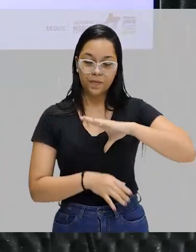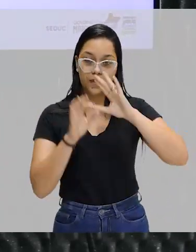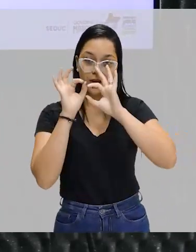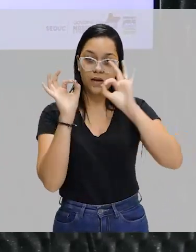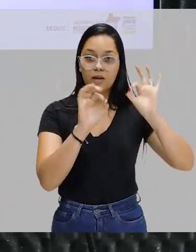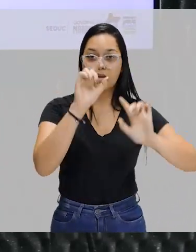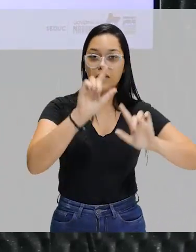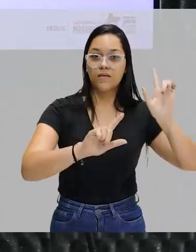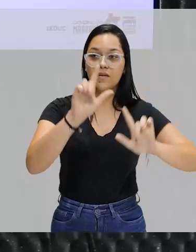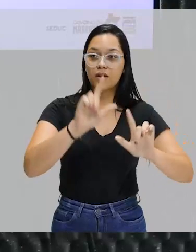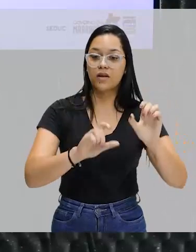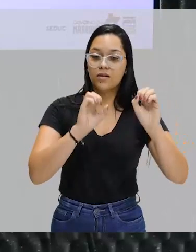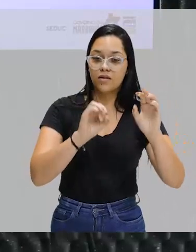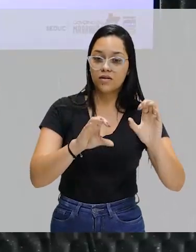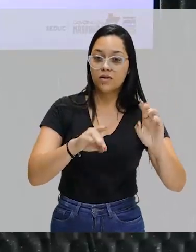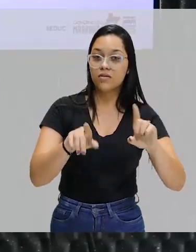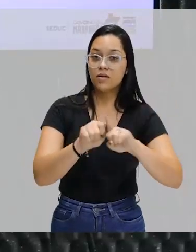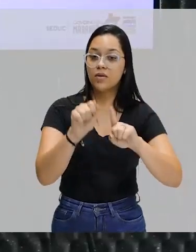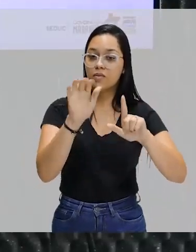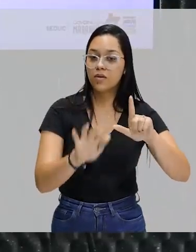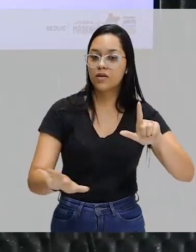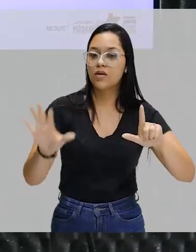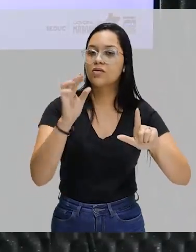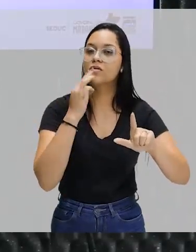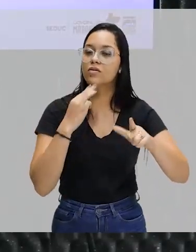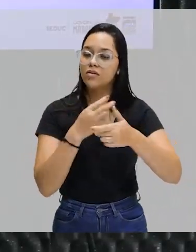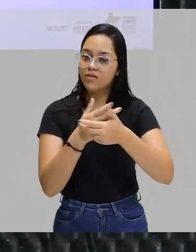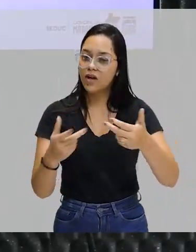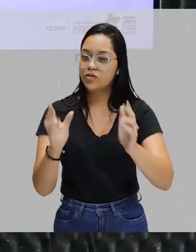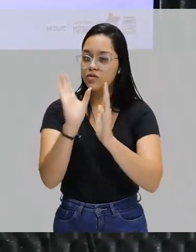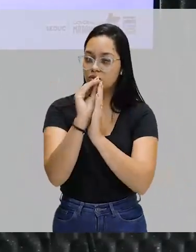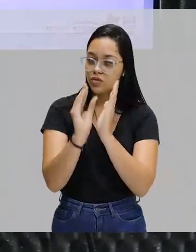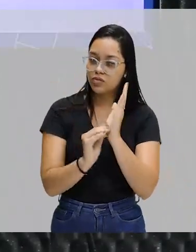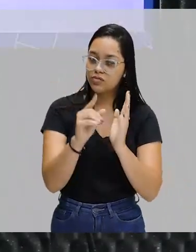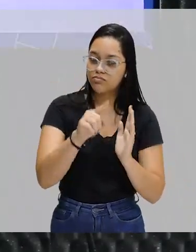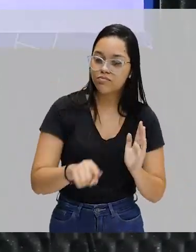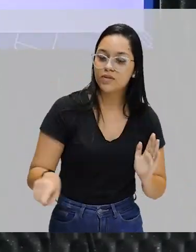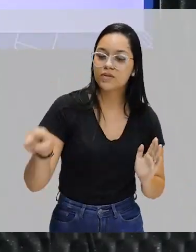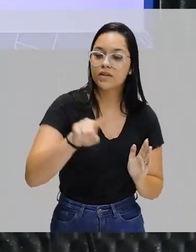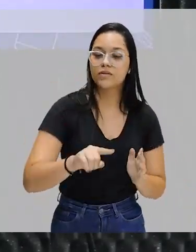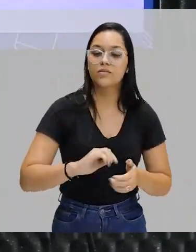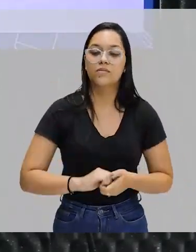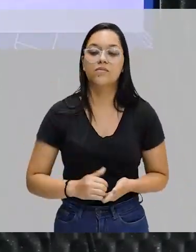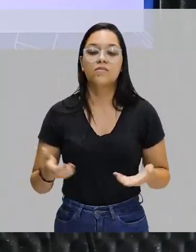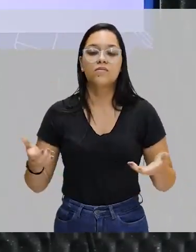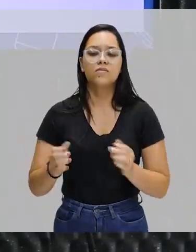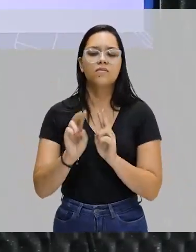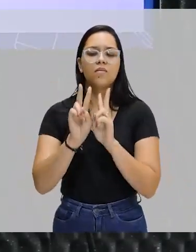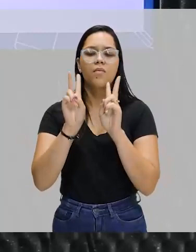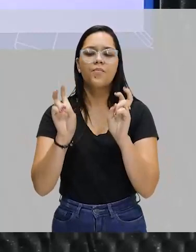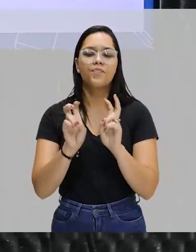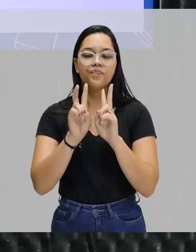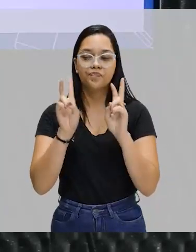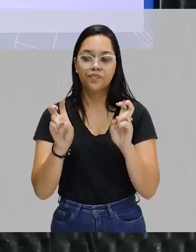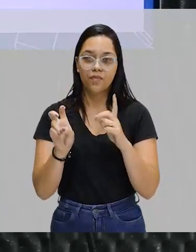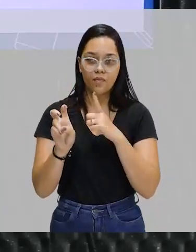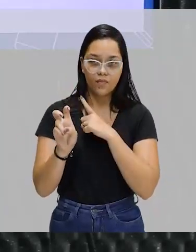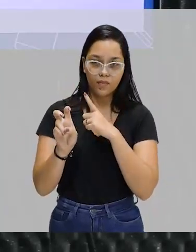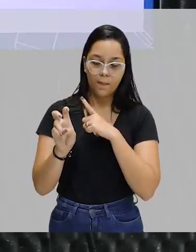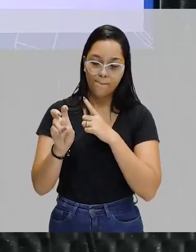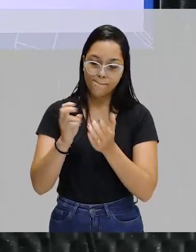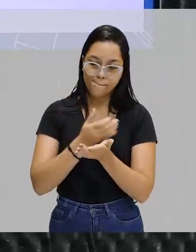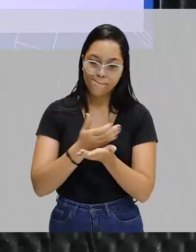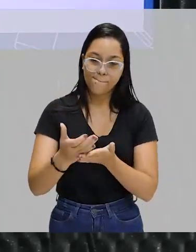na TV Educação e no portal do estudante que tem muito conteúdo para você. Na aula de hoje, sobre introdução